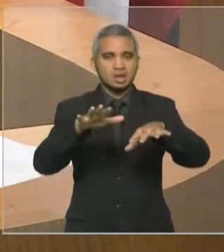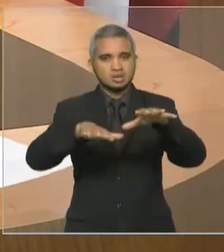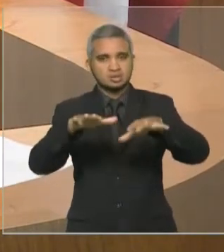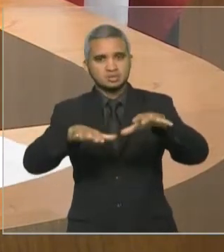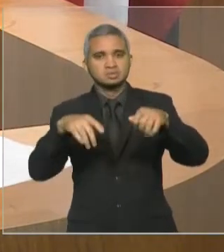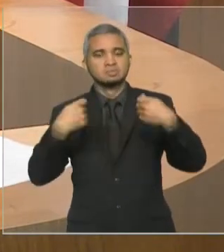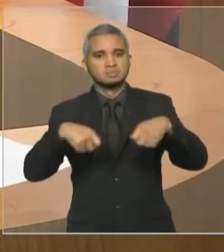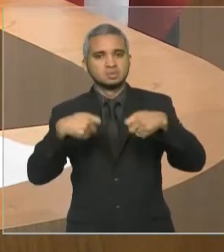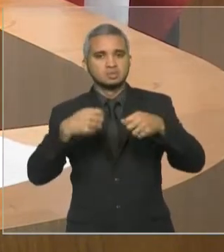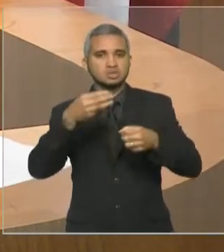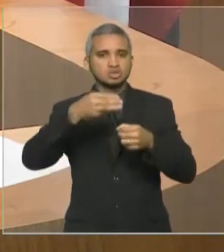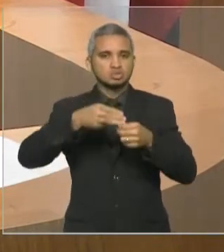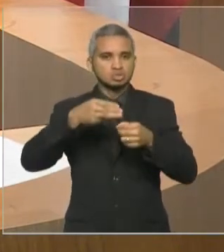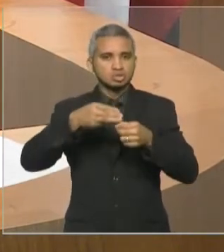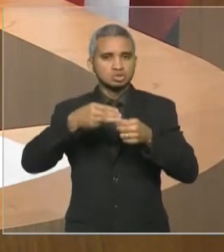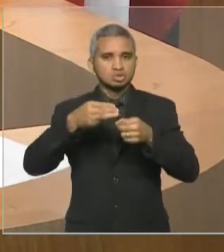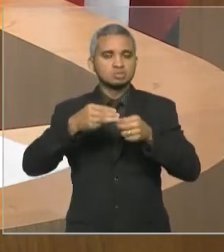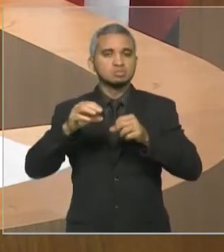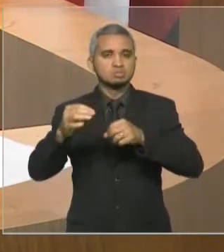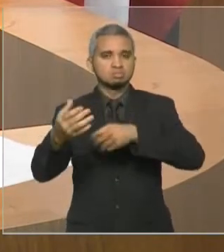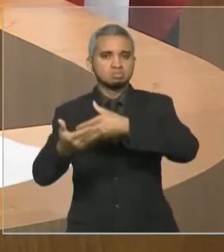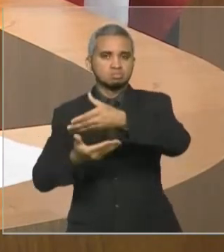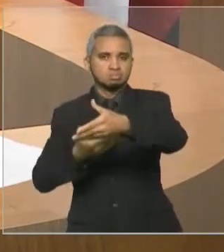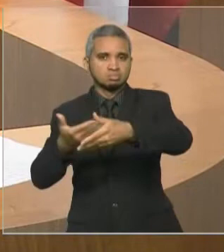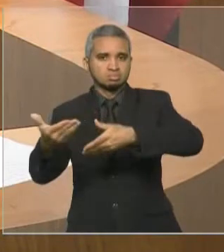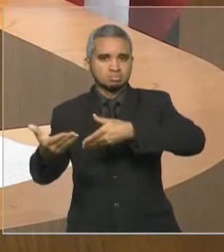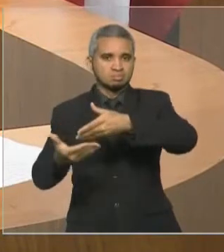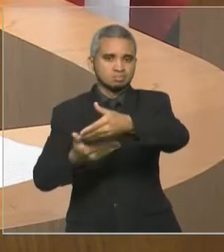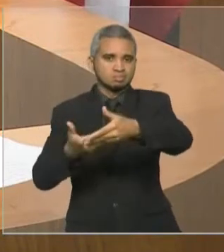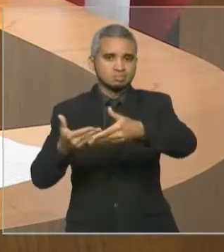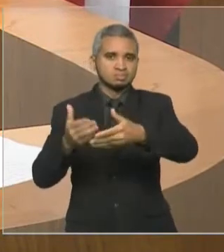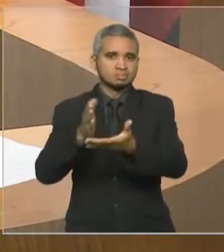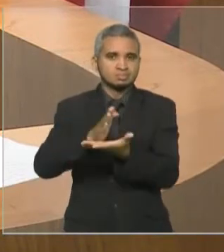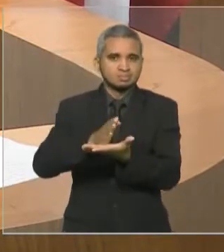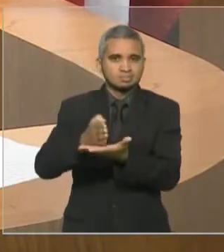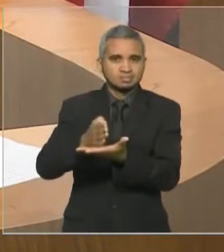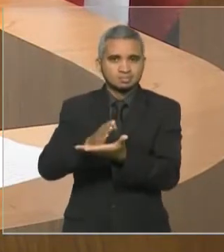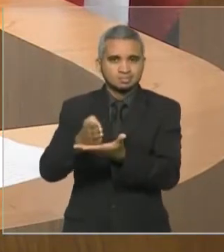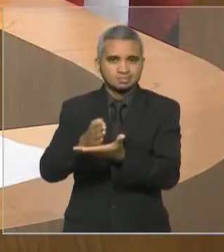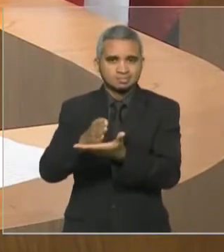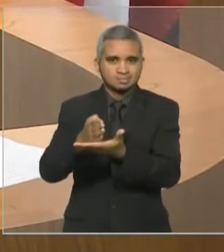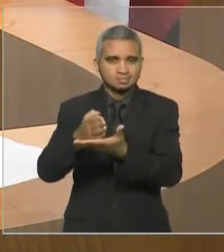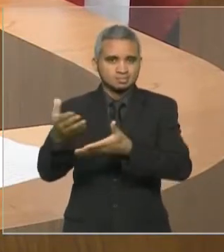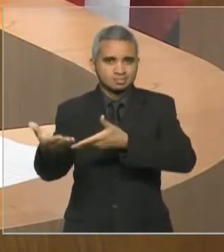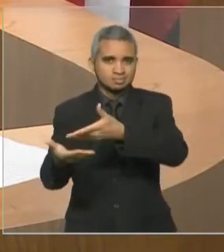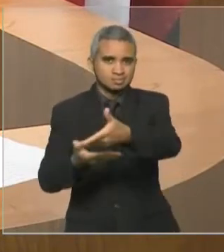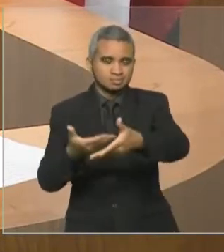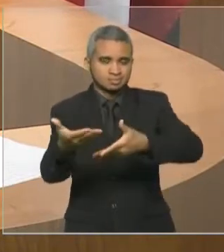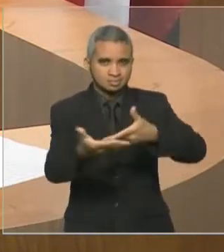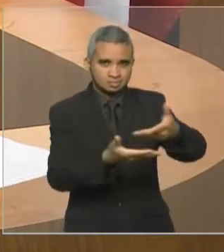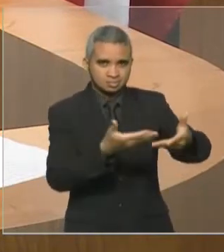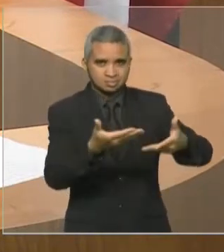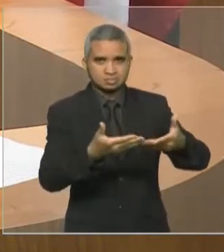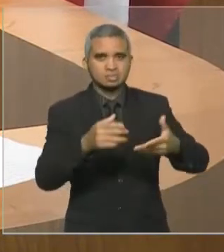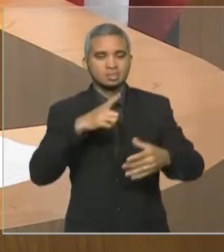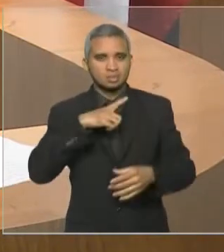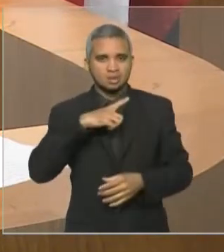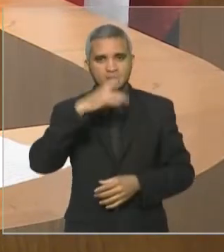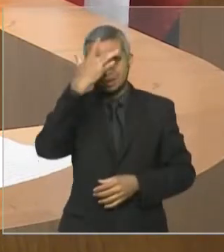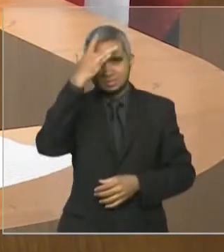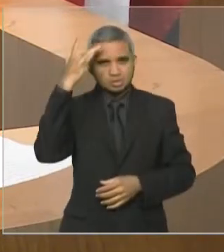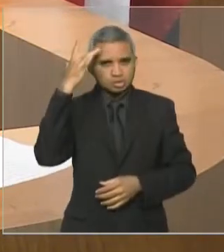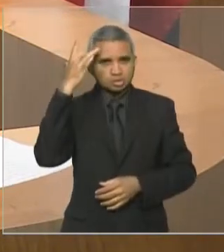Portanto, essas cidades tornam-se territórios compartilhados por um contingente populacional que se desloca